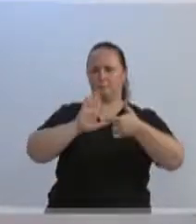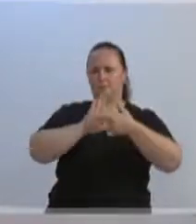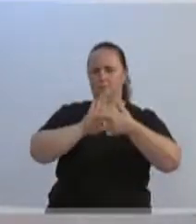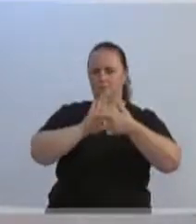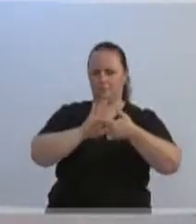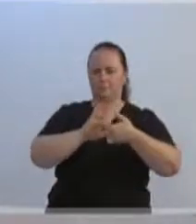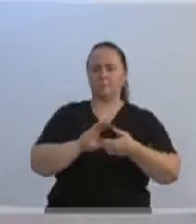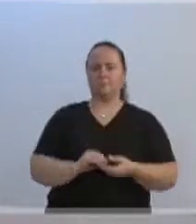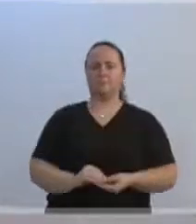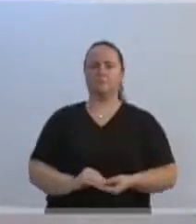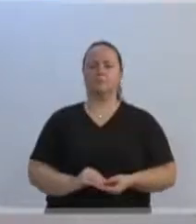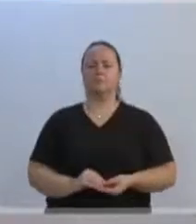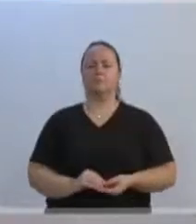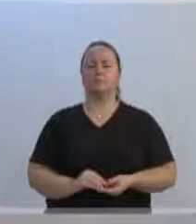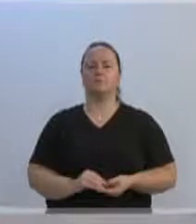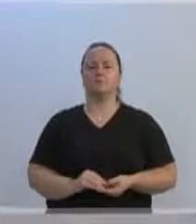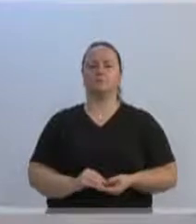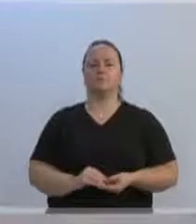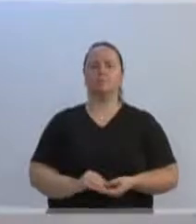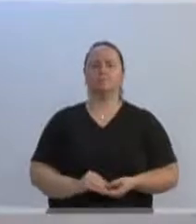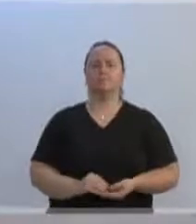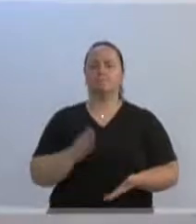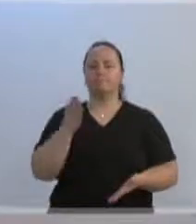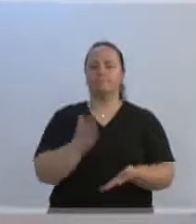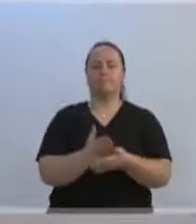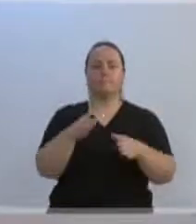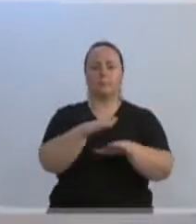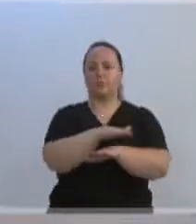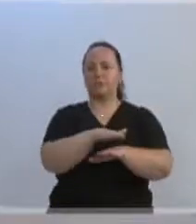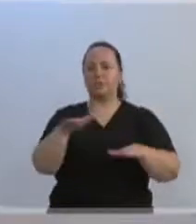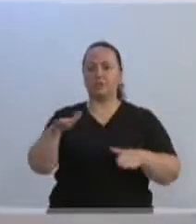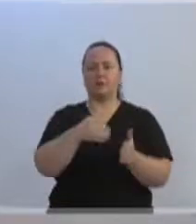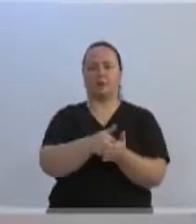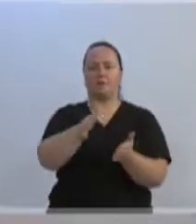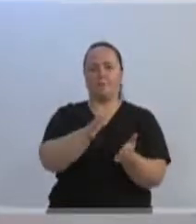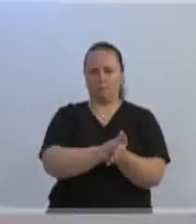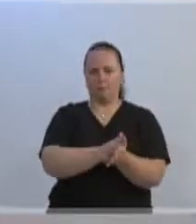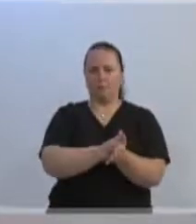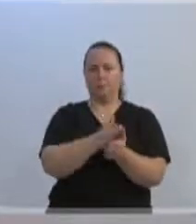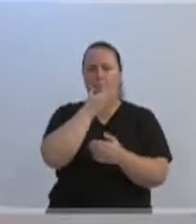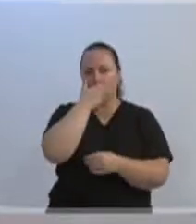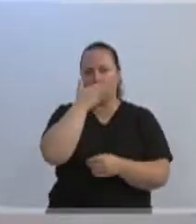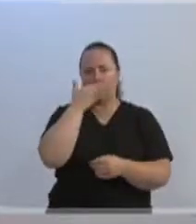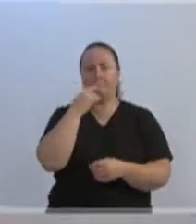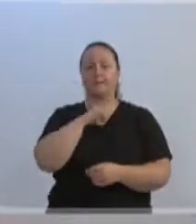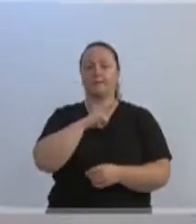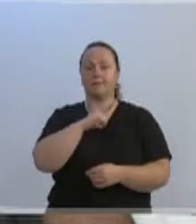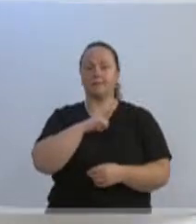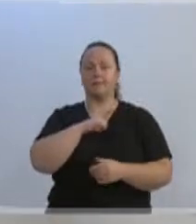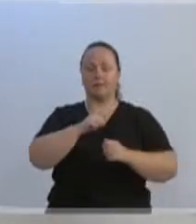não há indústria da multa e tem o link abaixo que as pessoas possam podem votar